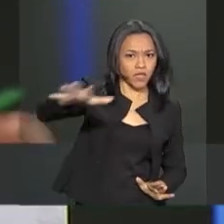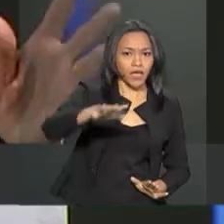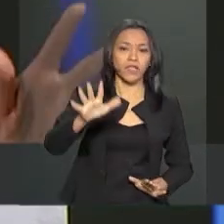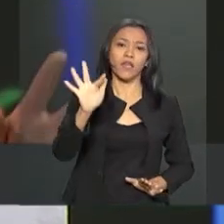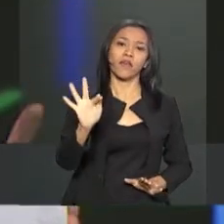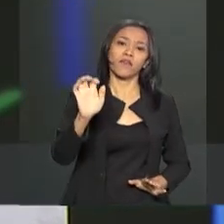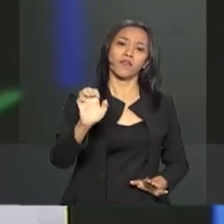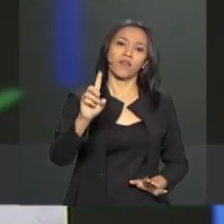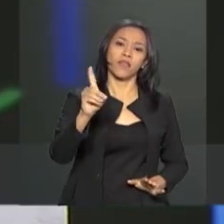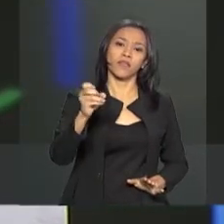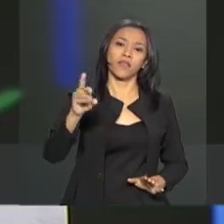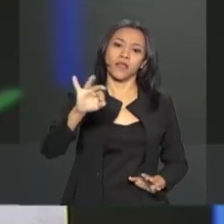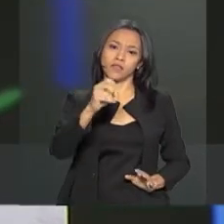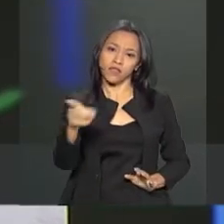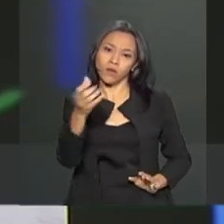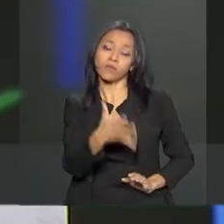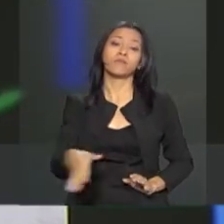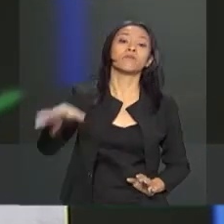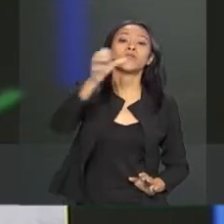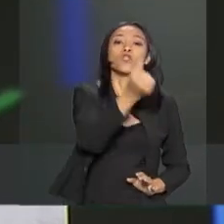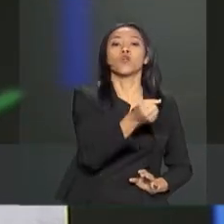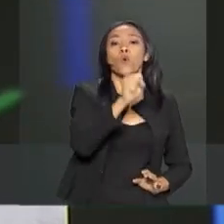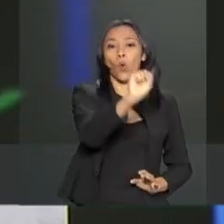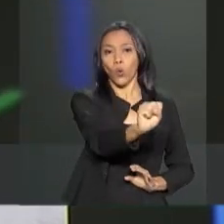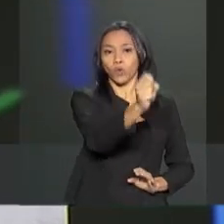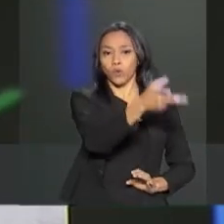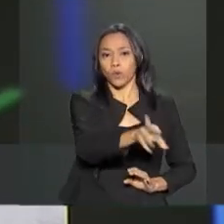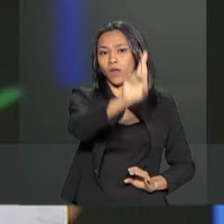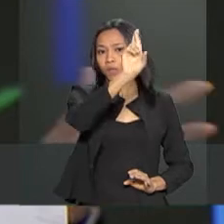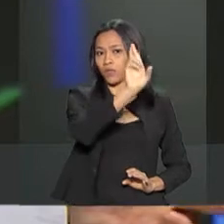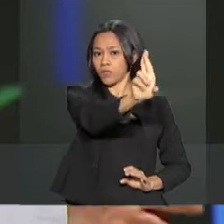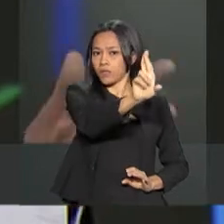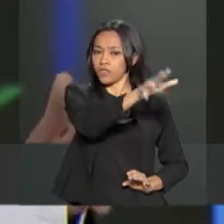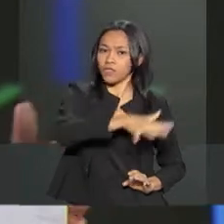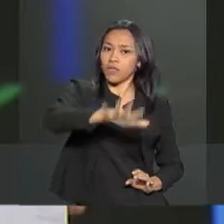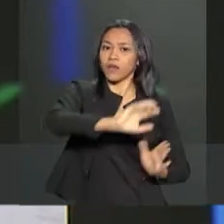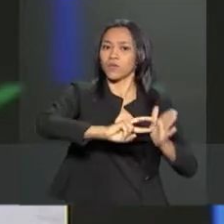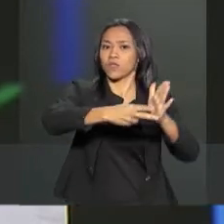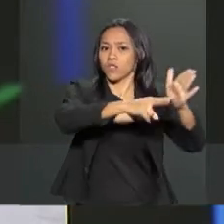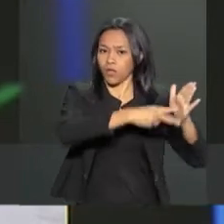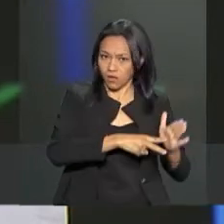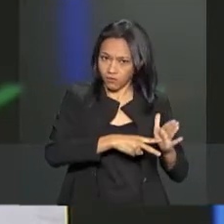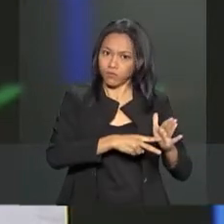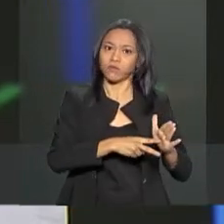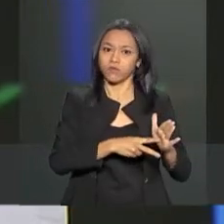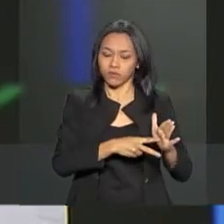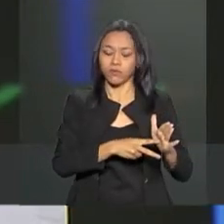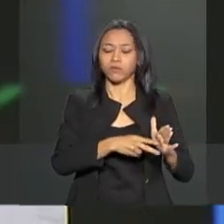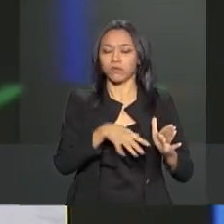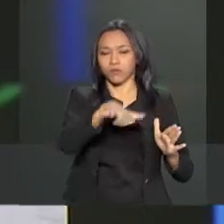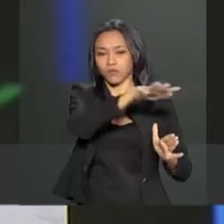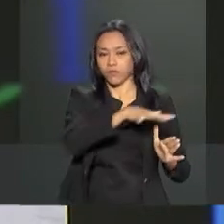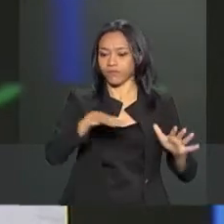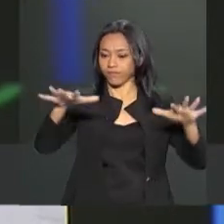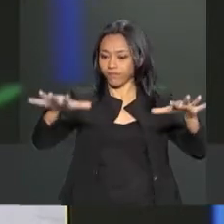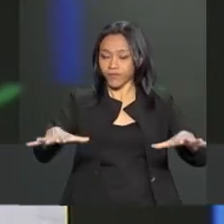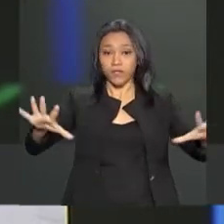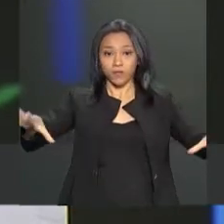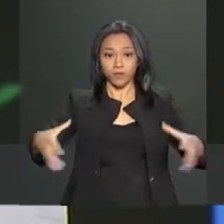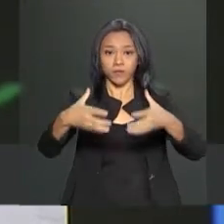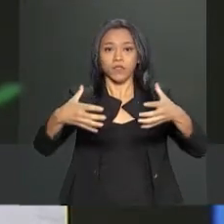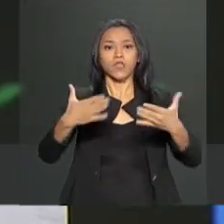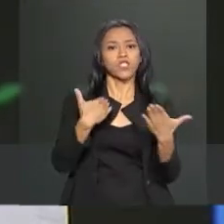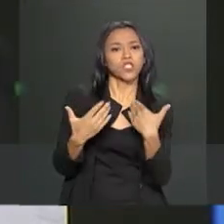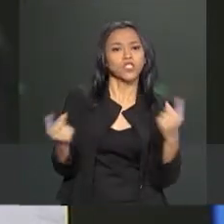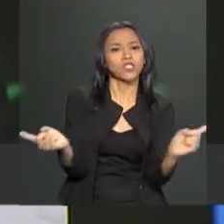federações, as mais variadas, e 8 representantes dos sindicatos, das centrais sindicais. Este diálogo,